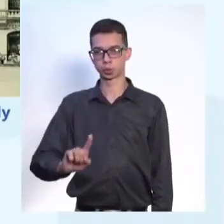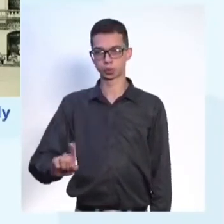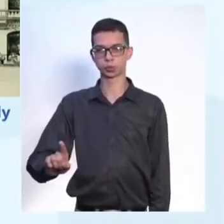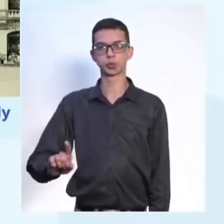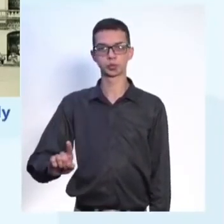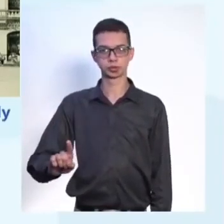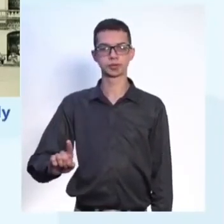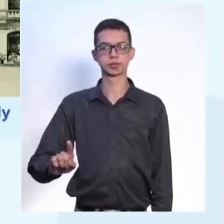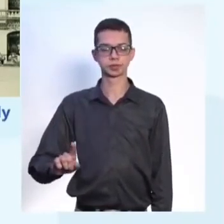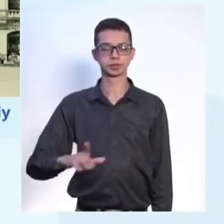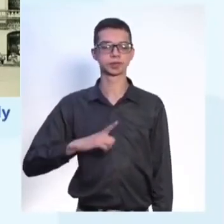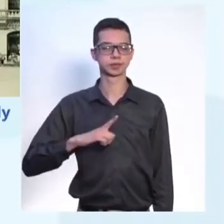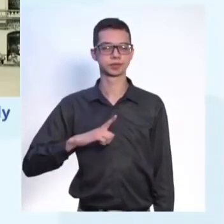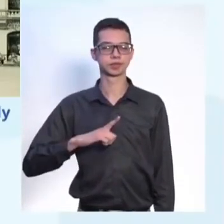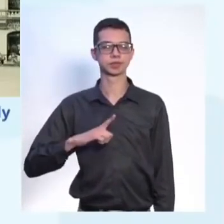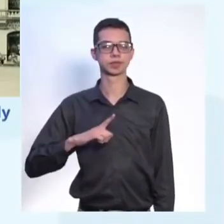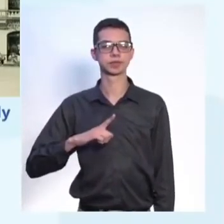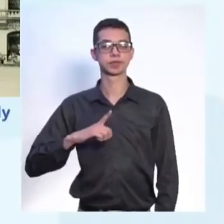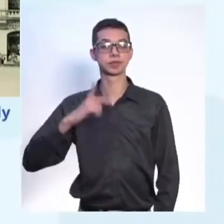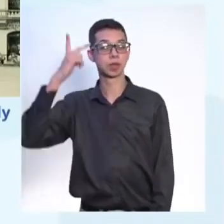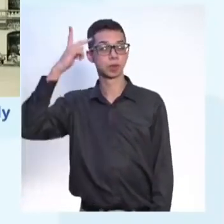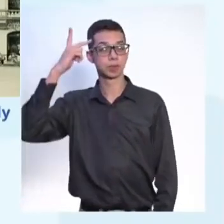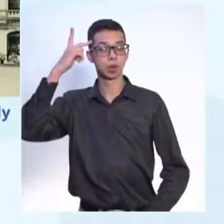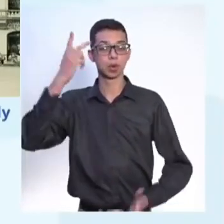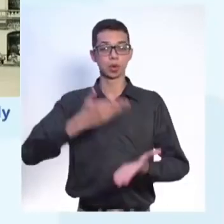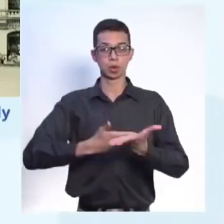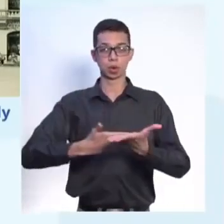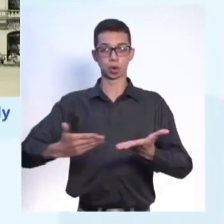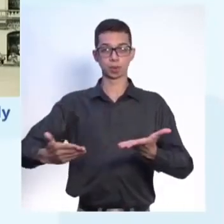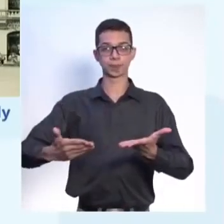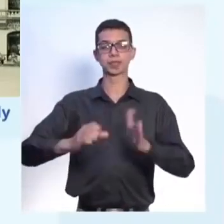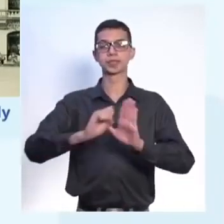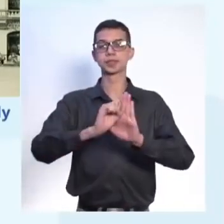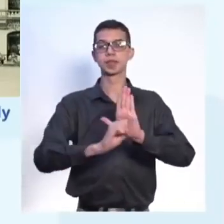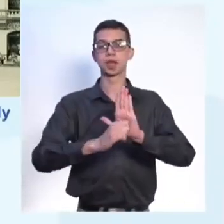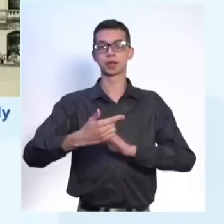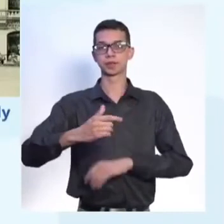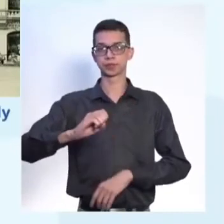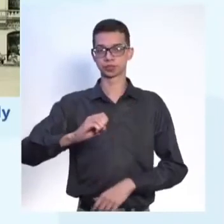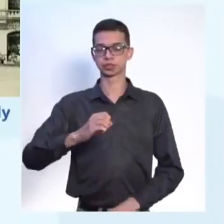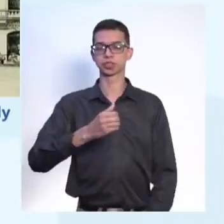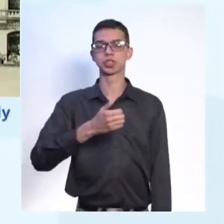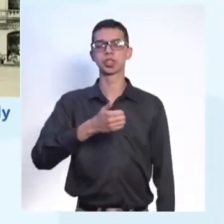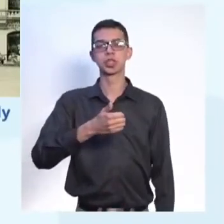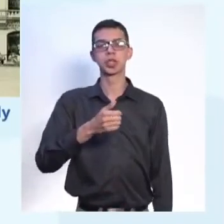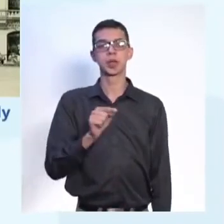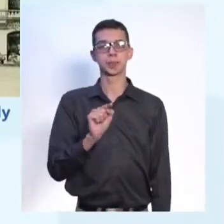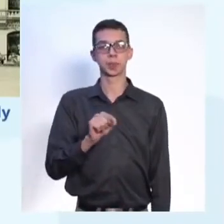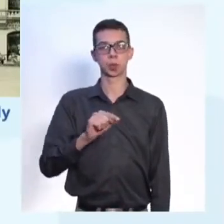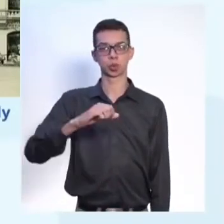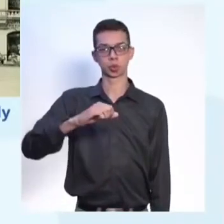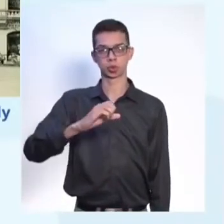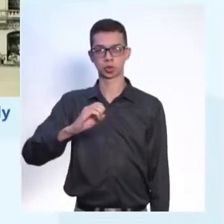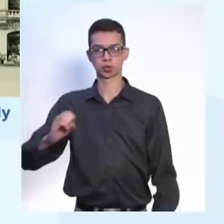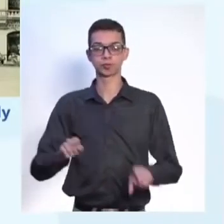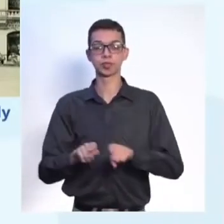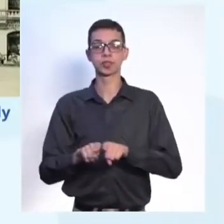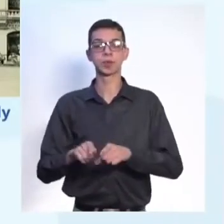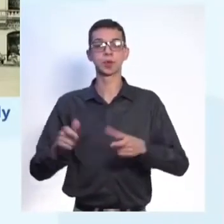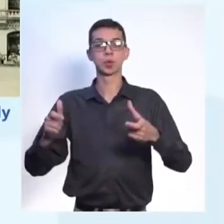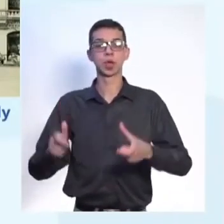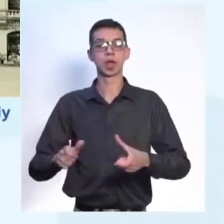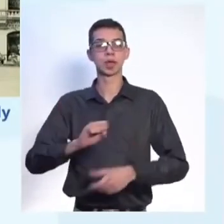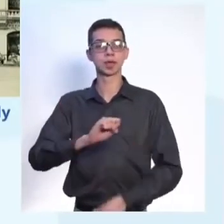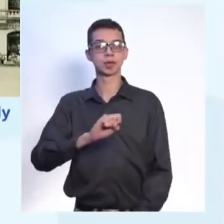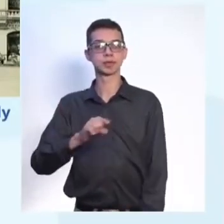Luz no começo do século XX, 1900, e você vai ter também aí o Largo de São Bento, né, em